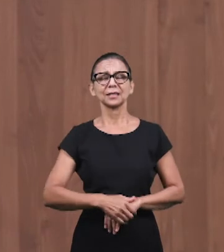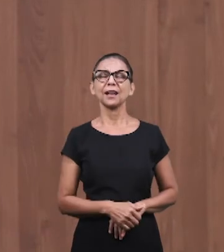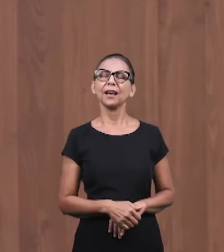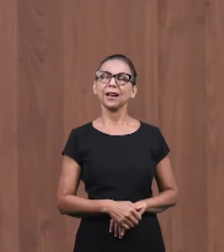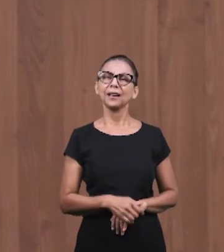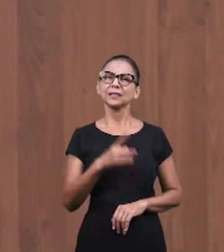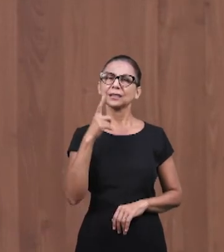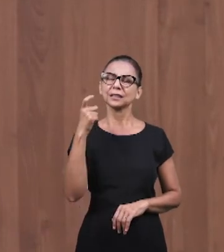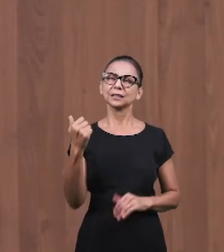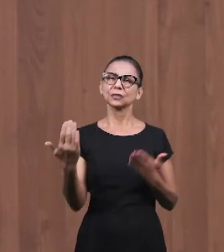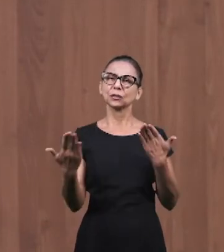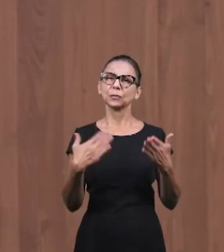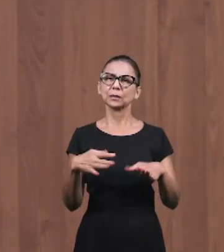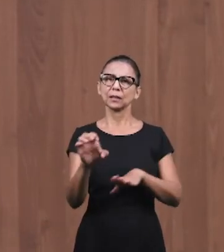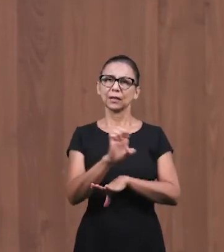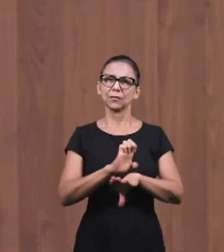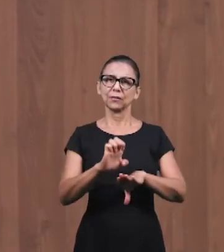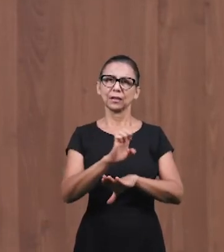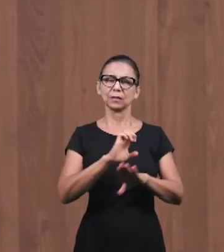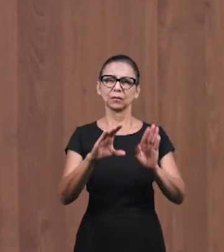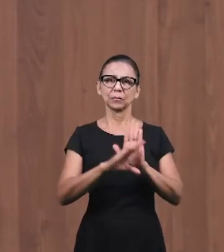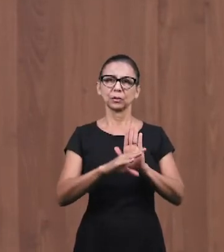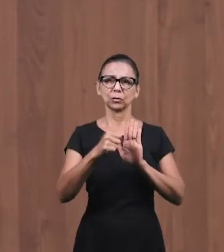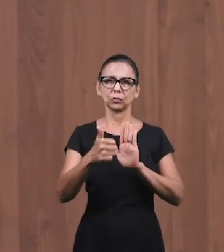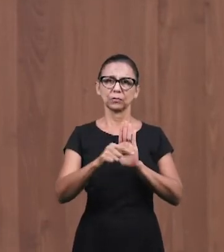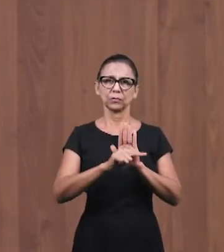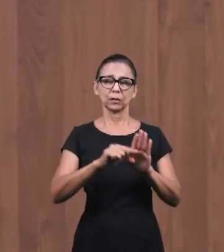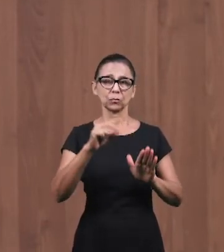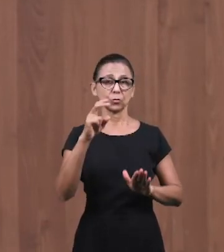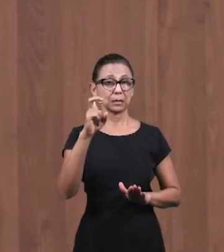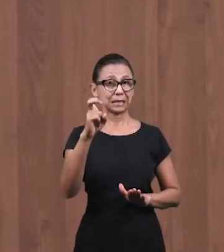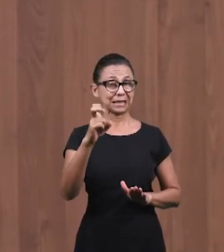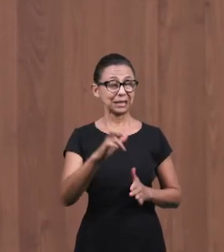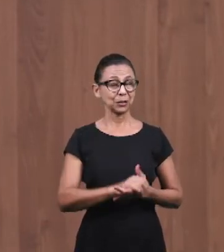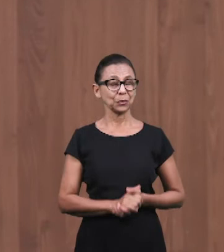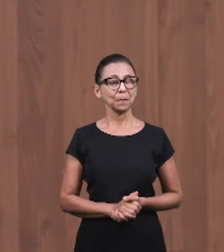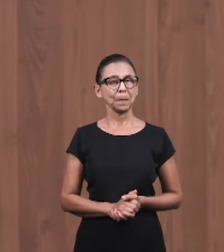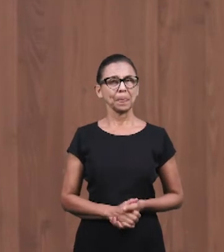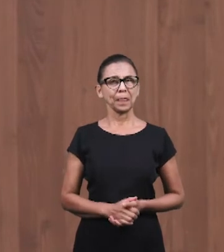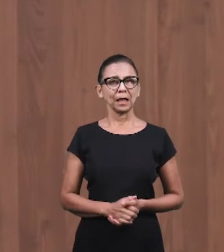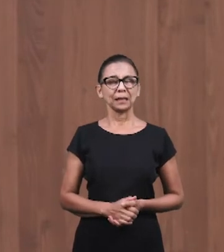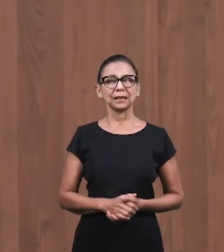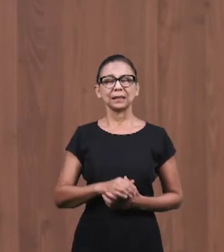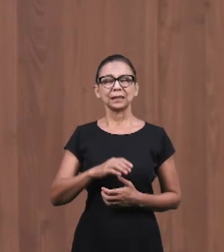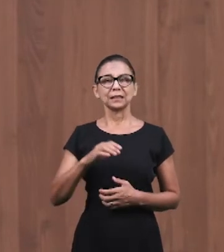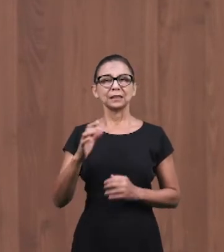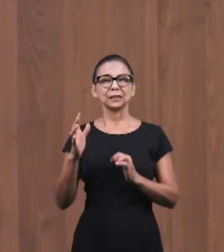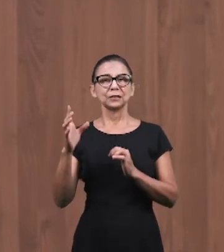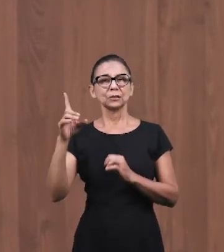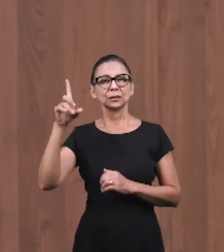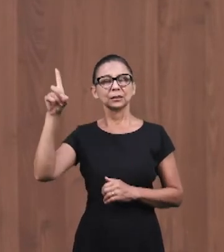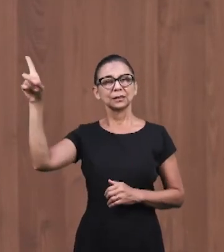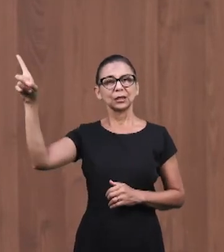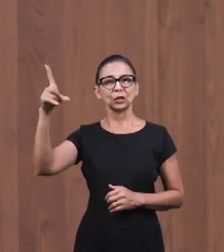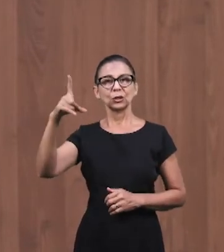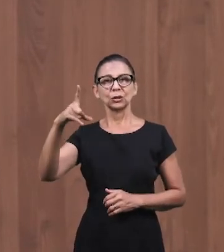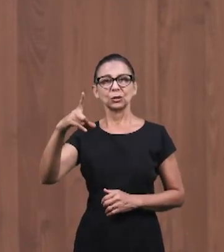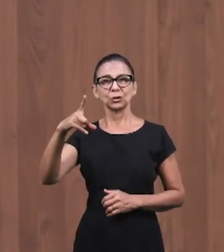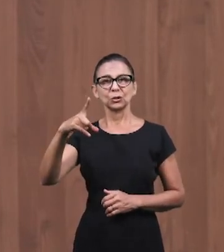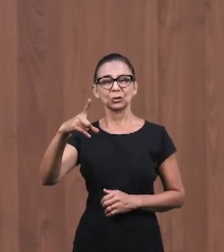com Efésios capítulo 1, verso 5, na questão de filhos por adoção. Fomos adotados como filhos. Que